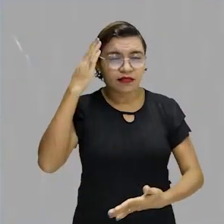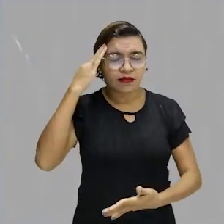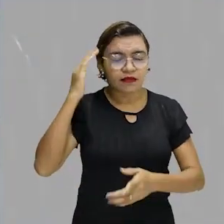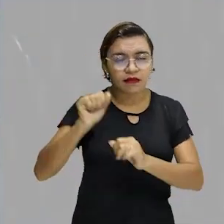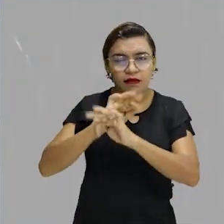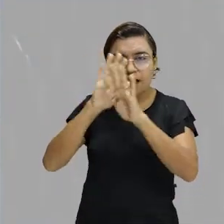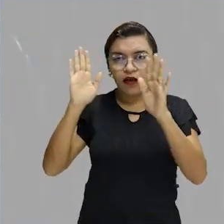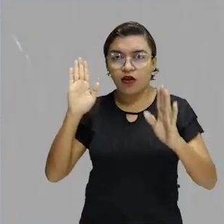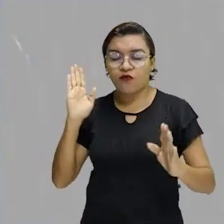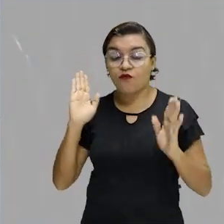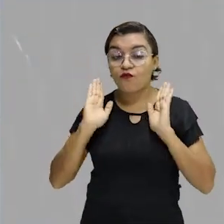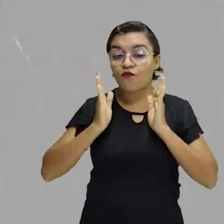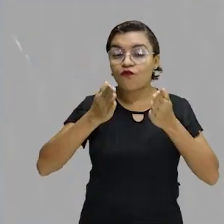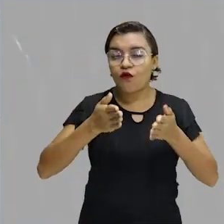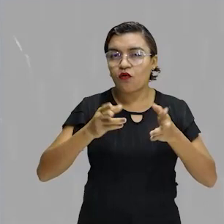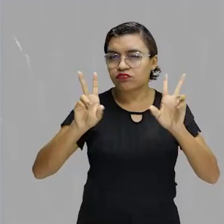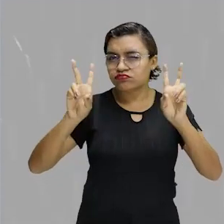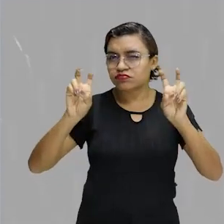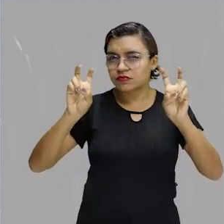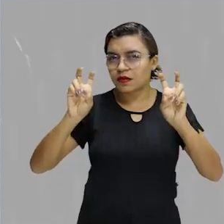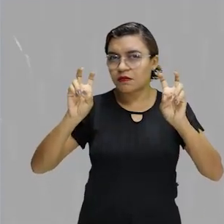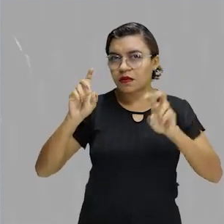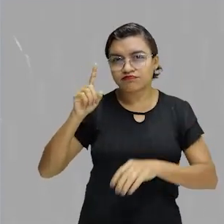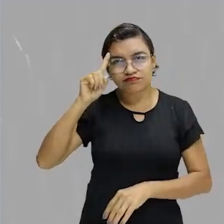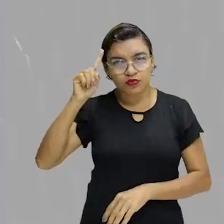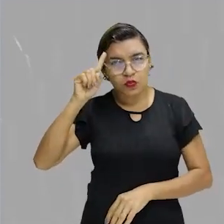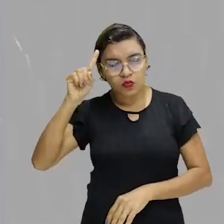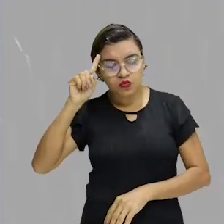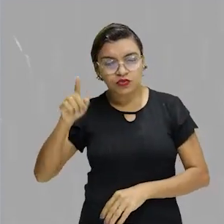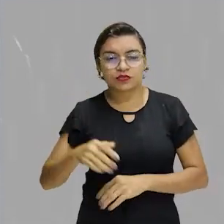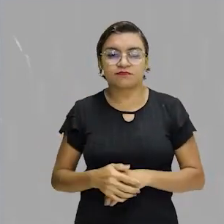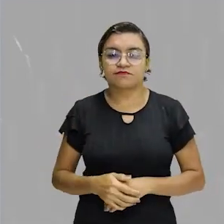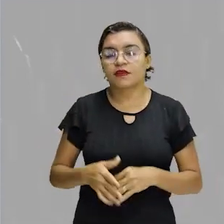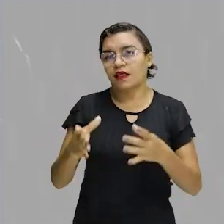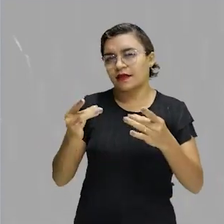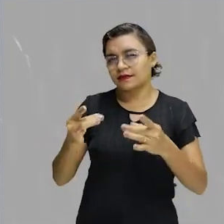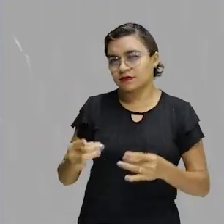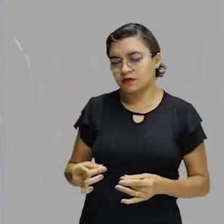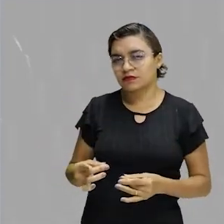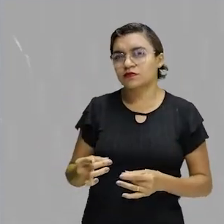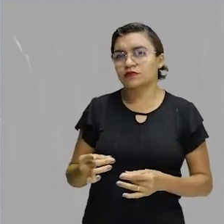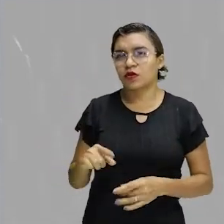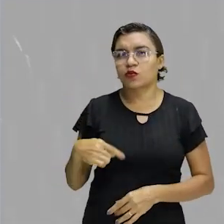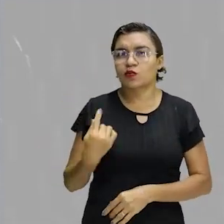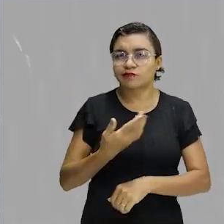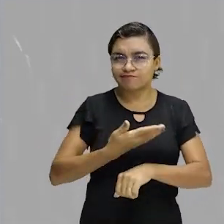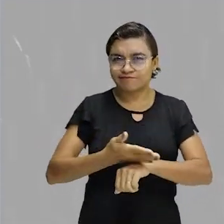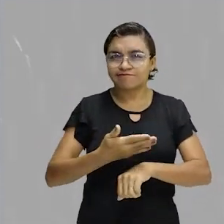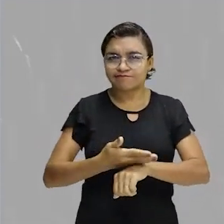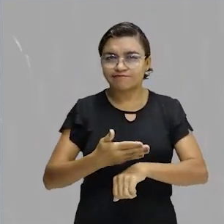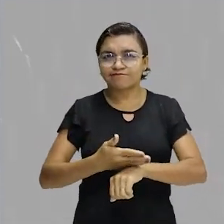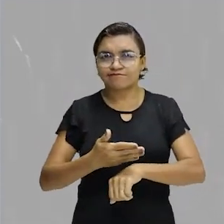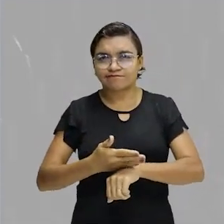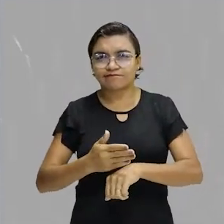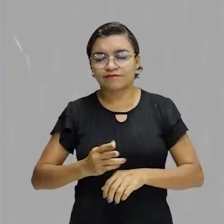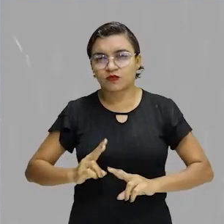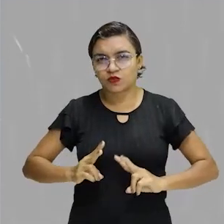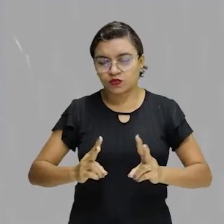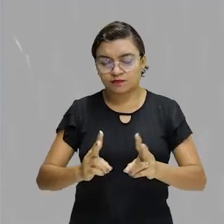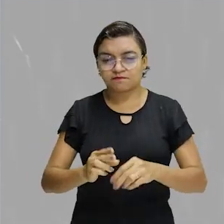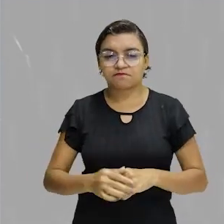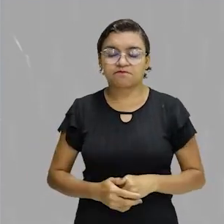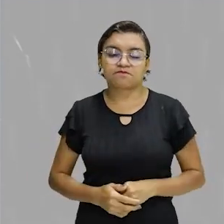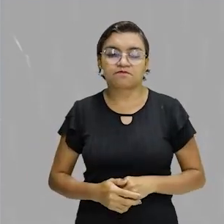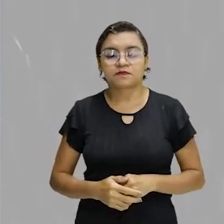nessa temática de rotinas. Tá? Rotina, descrição de atividades que nós fazemos no nosso cotidiano. Então, quais são os